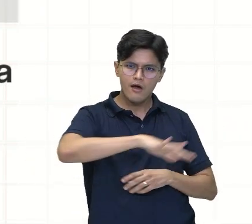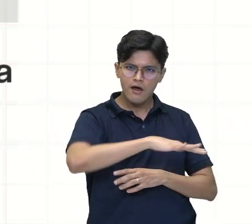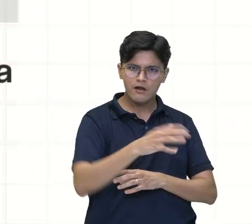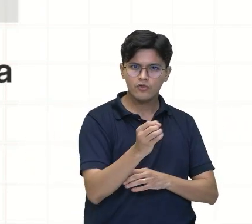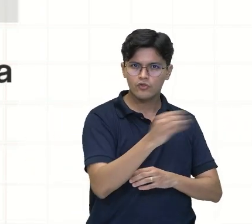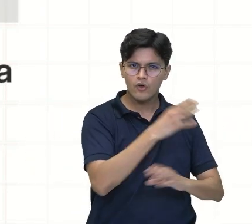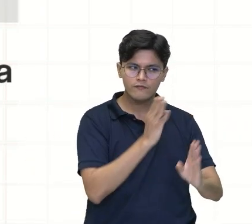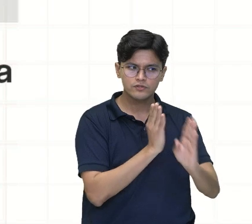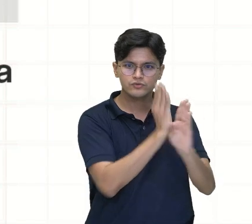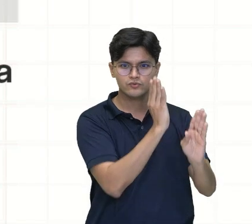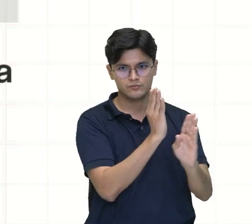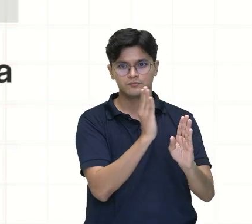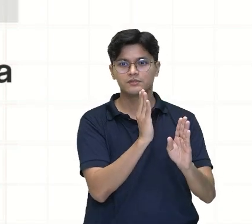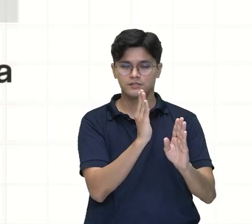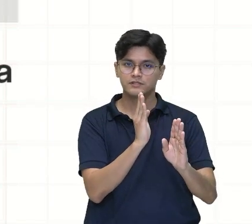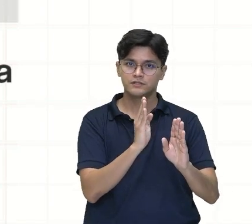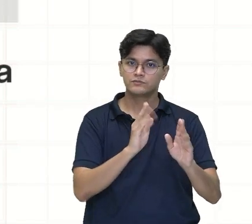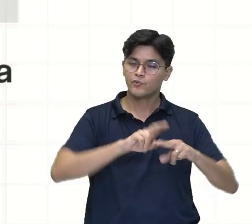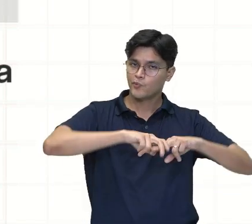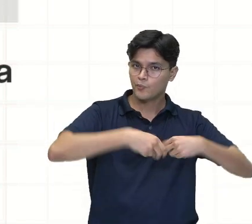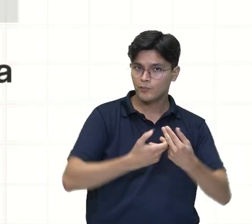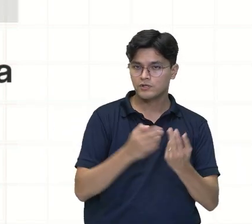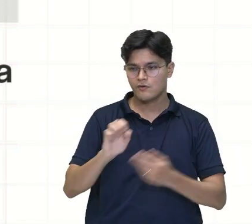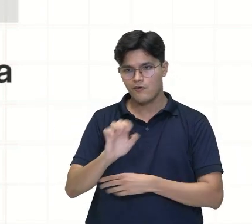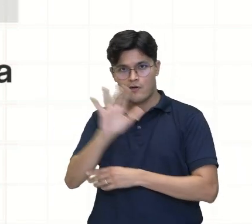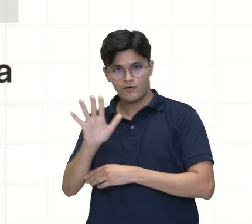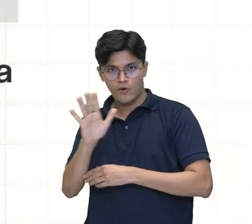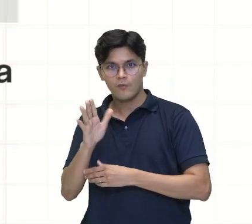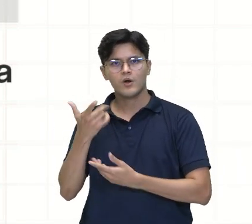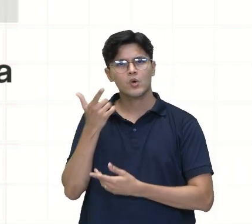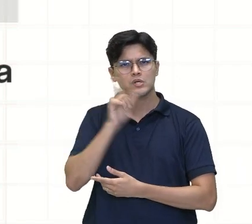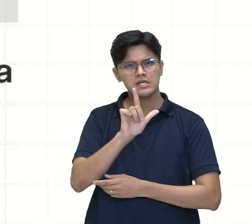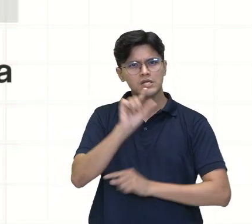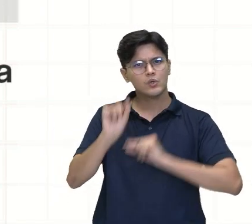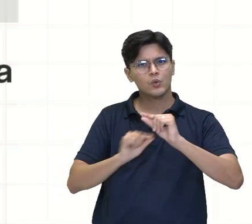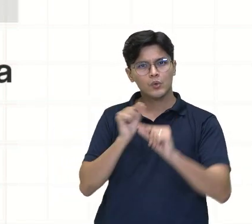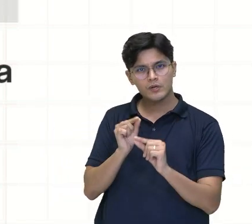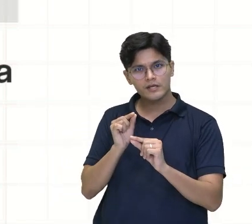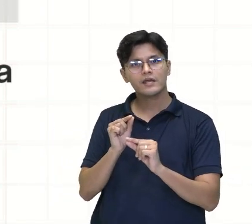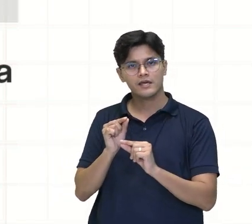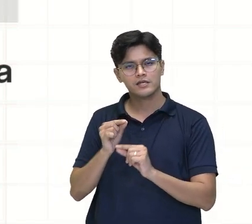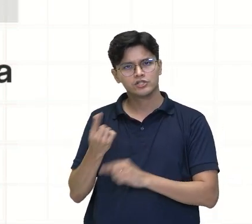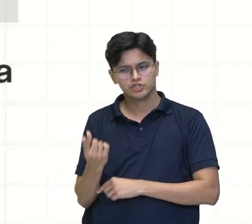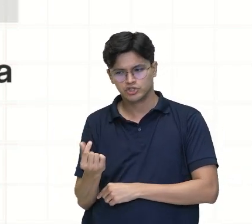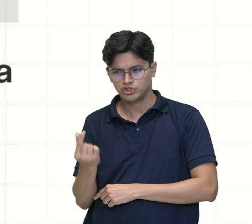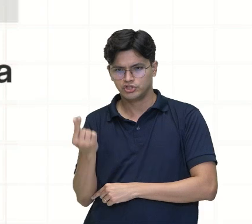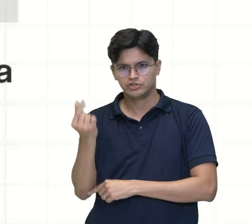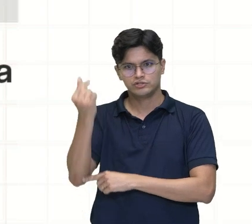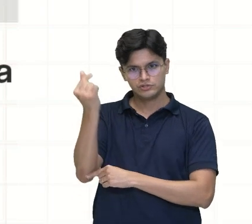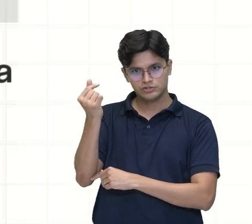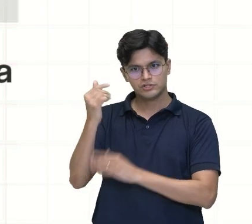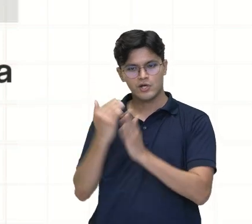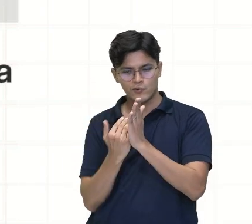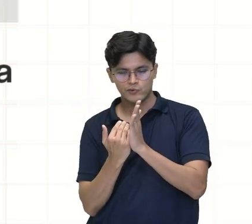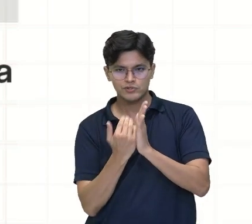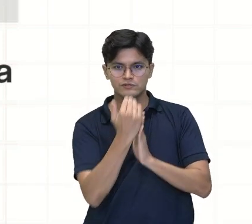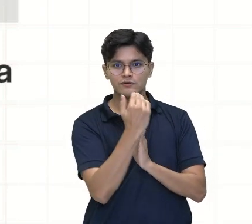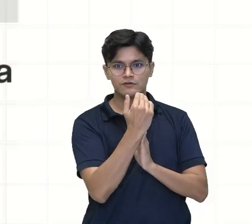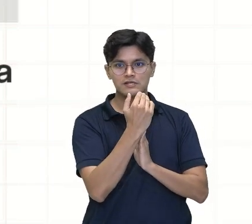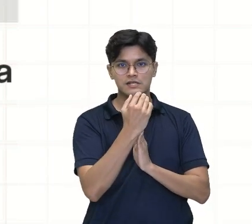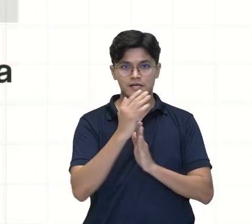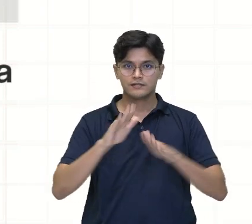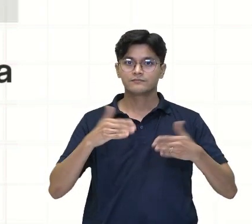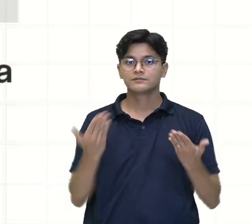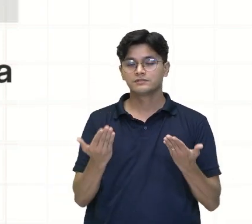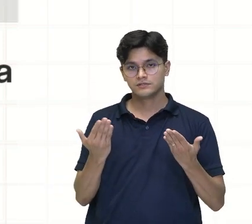conseguiu acumular muito dinheiro. Isso serviu para financiar a chamada Revolução Industrial que começou lá